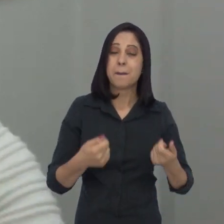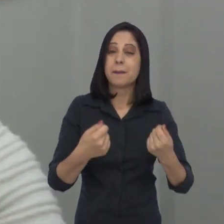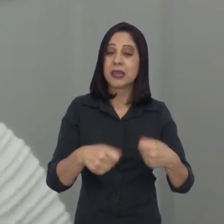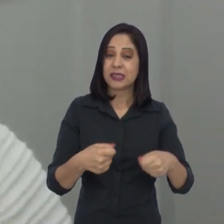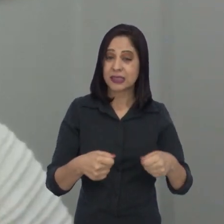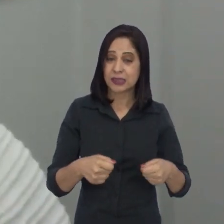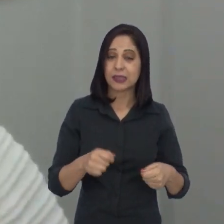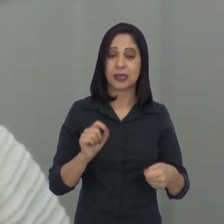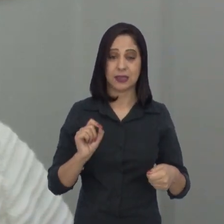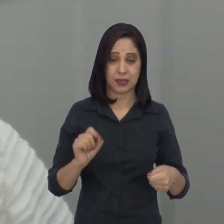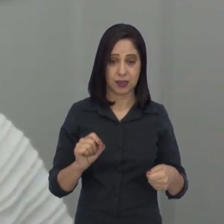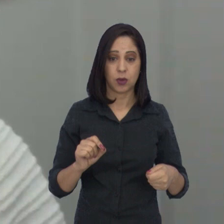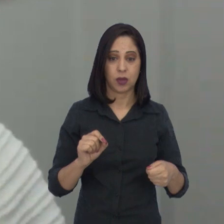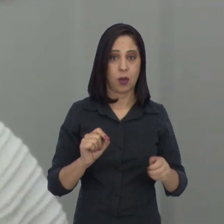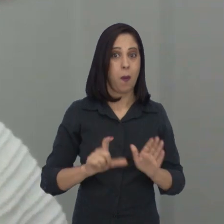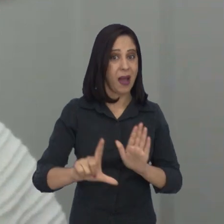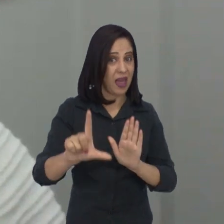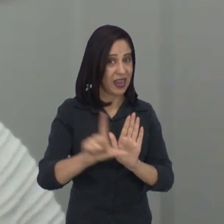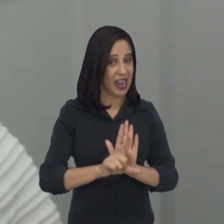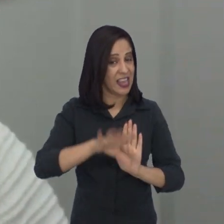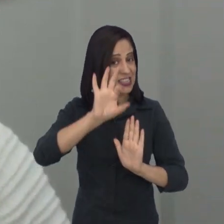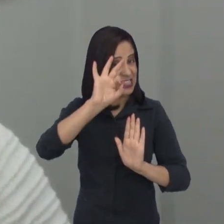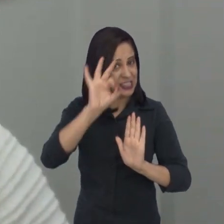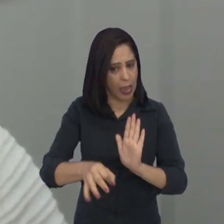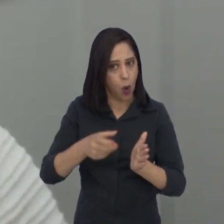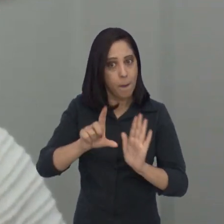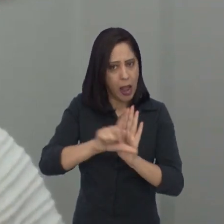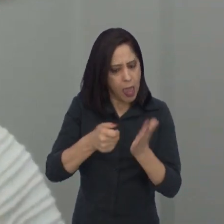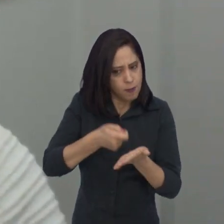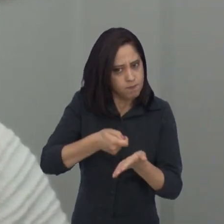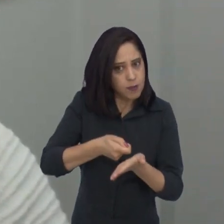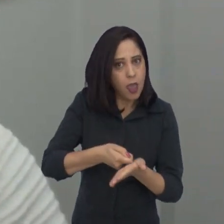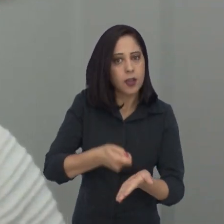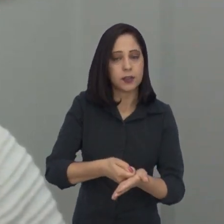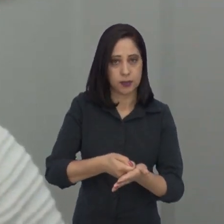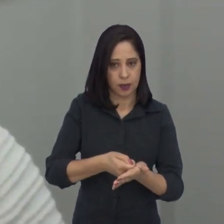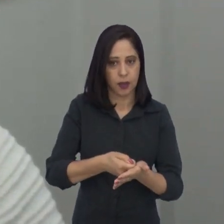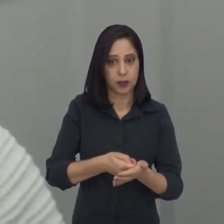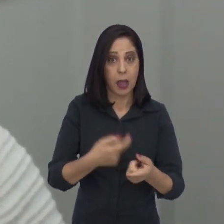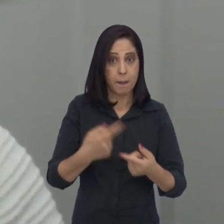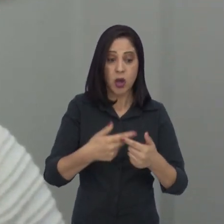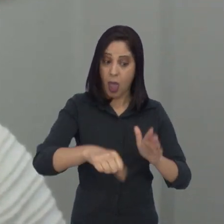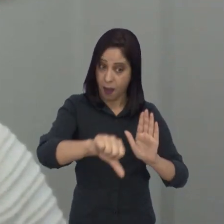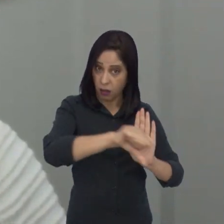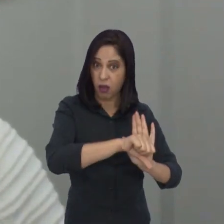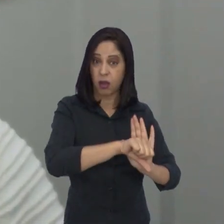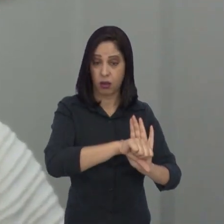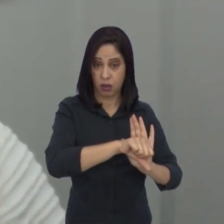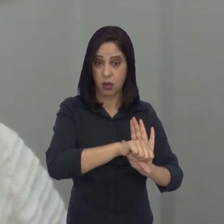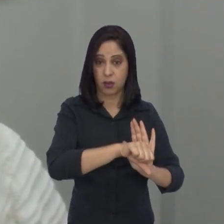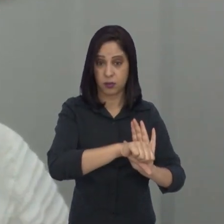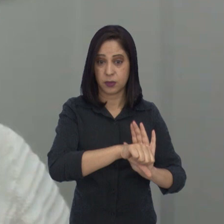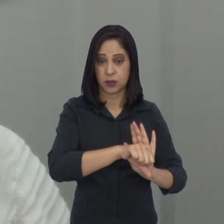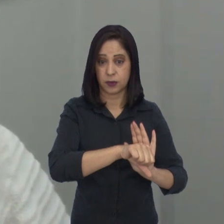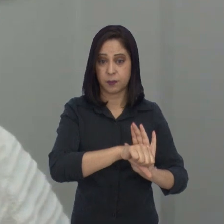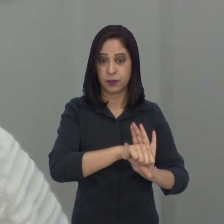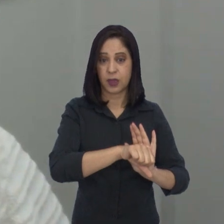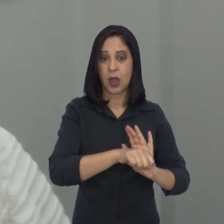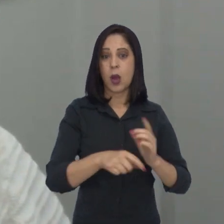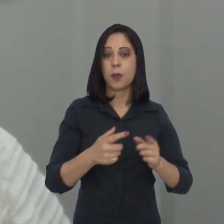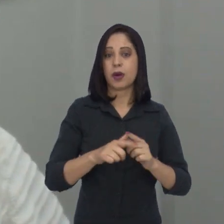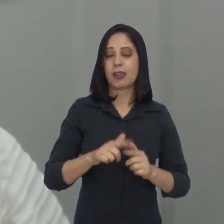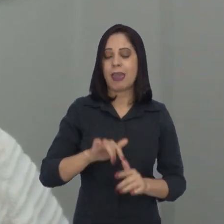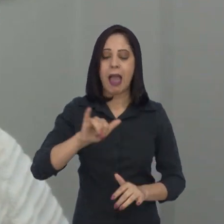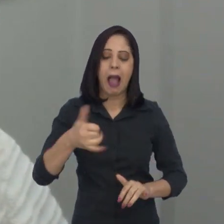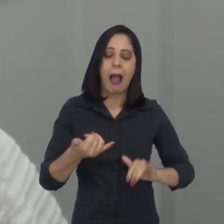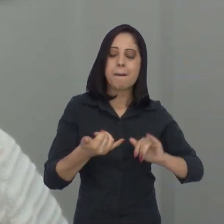precisaria de uma legislação mais rígida para quem faz isso com as pessoas, que usa